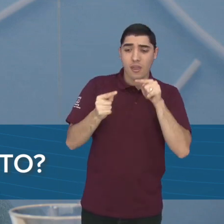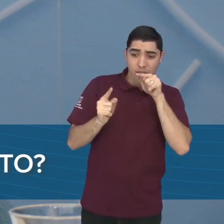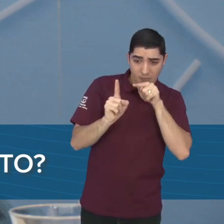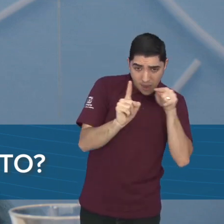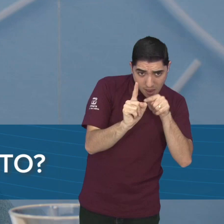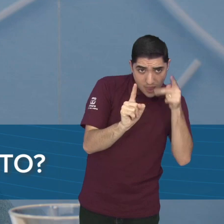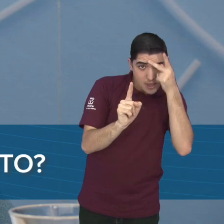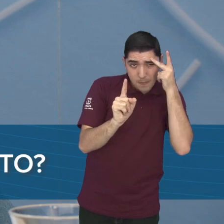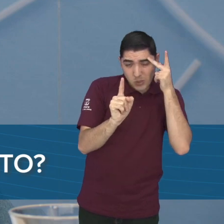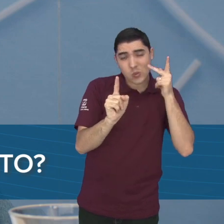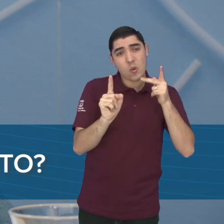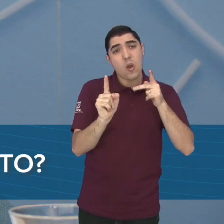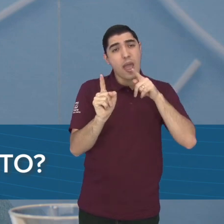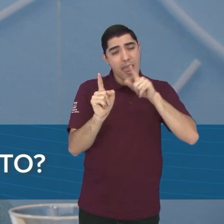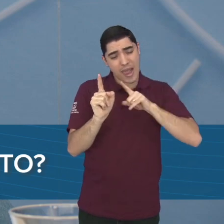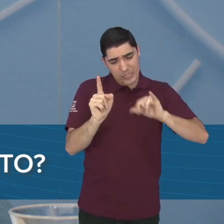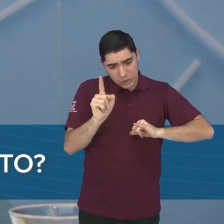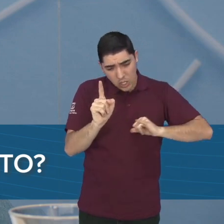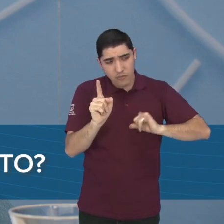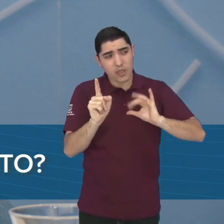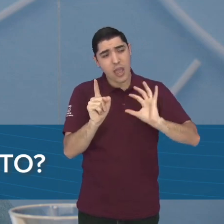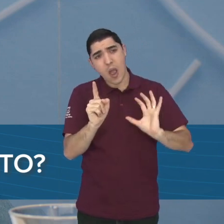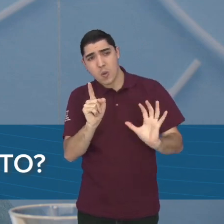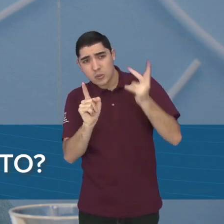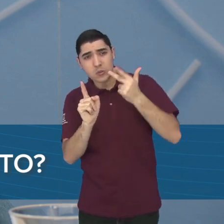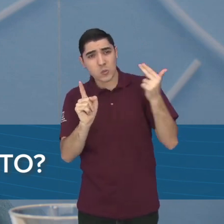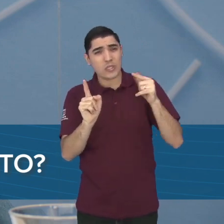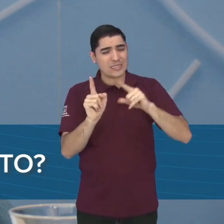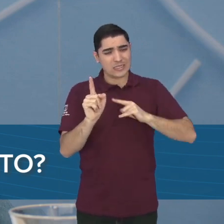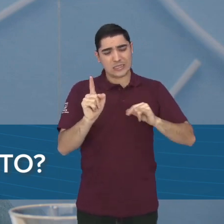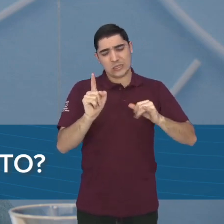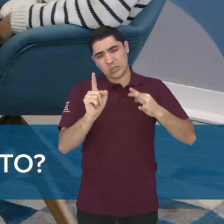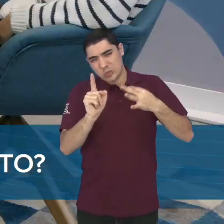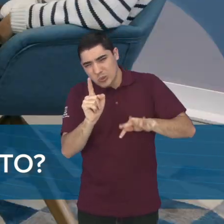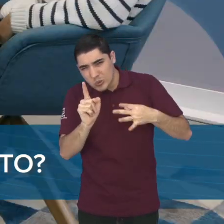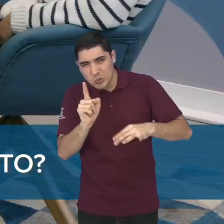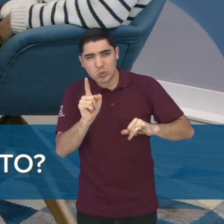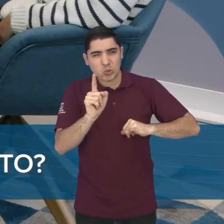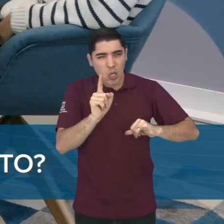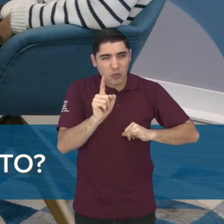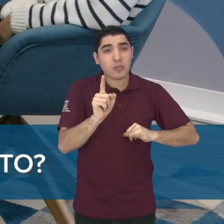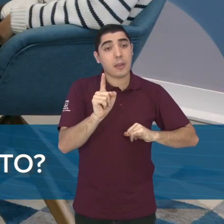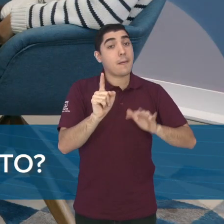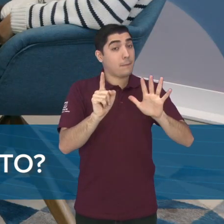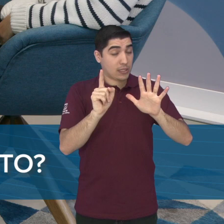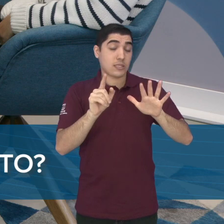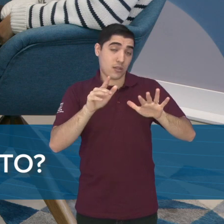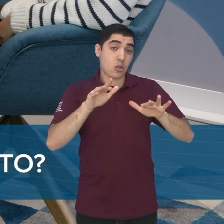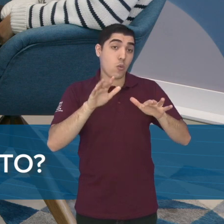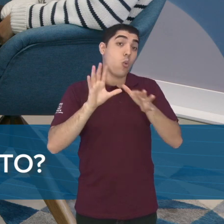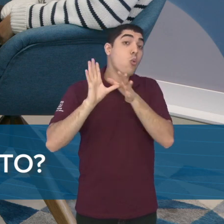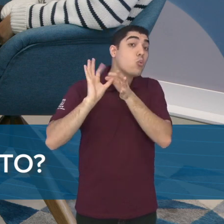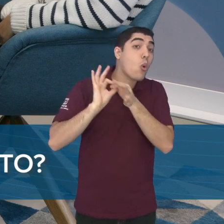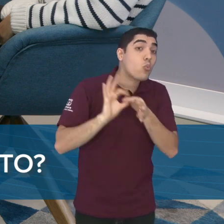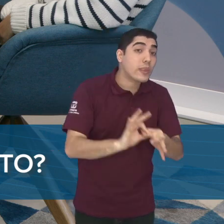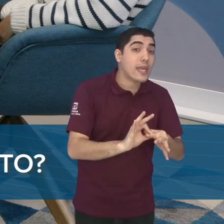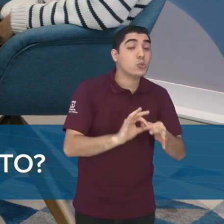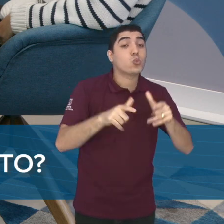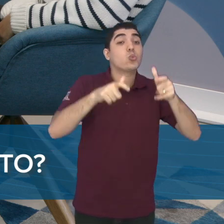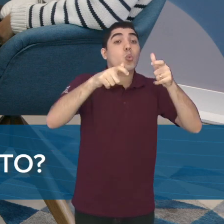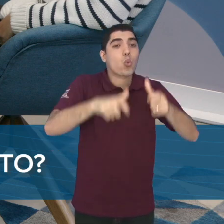algo que eu não entendo, algo que dói de alguma forma. Então, acho que o contexto, com certeza, faz muita